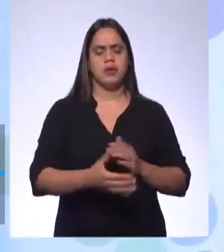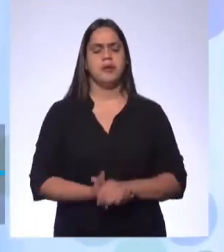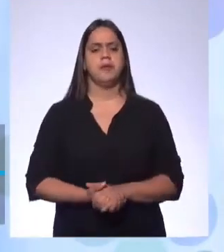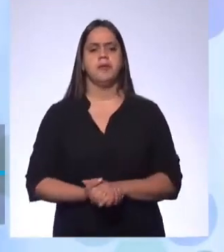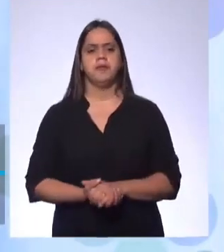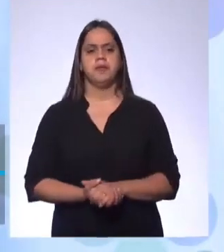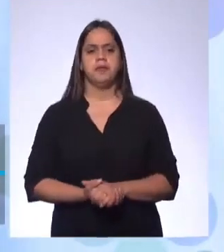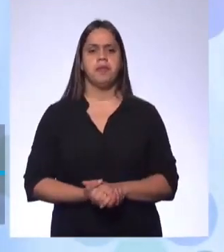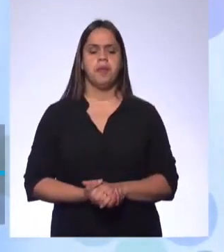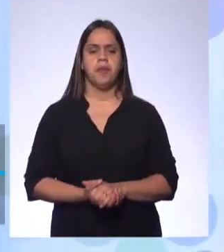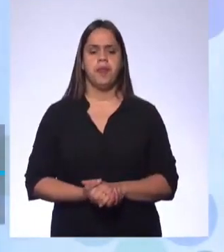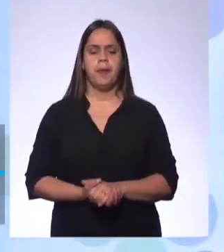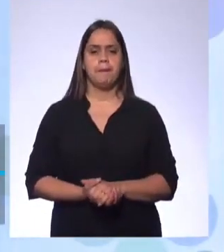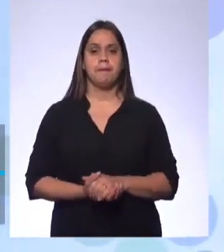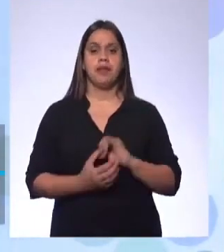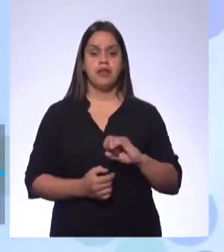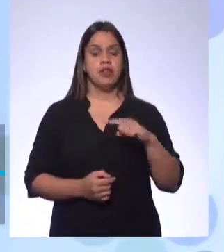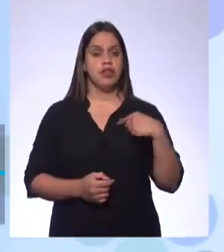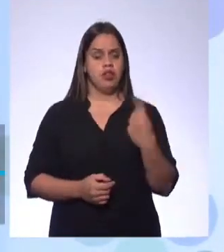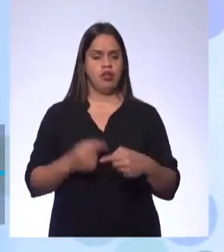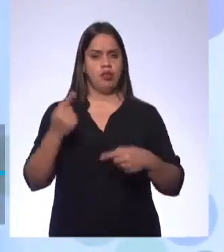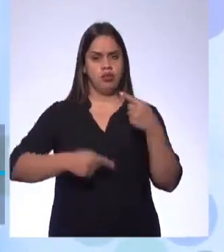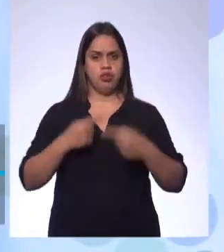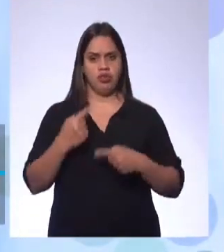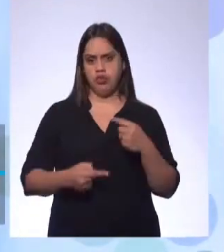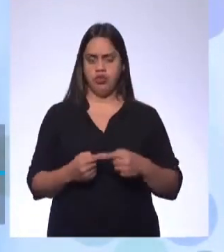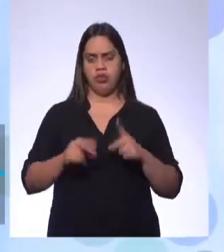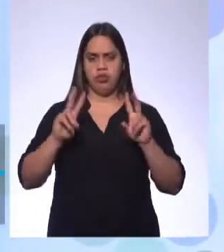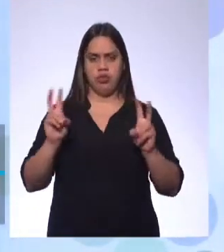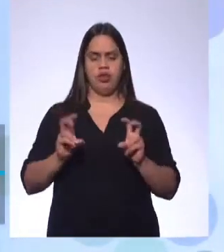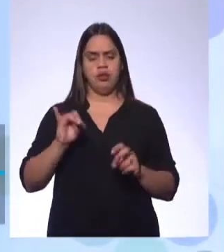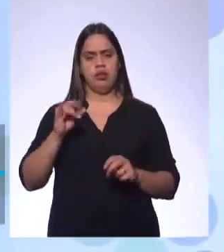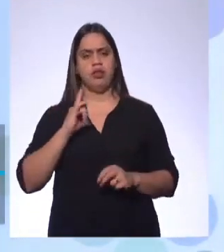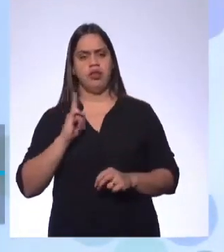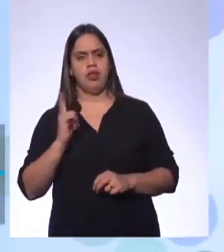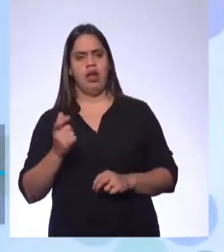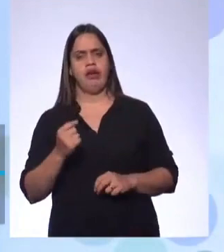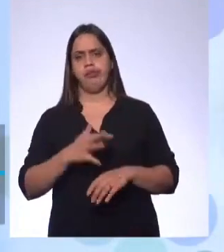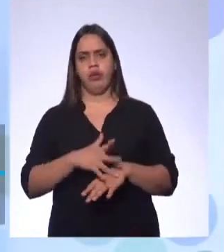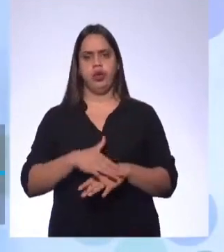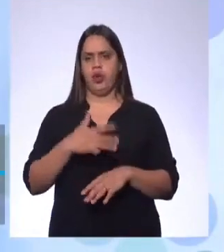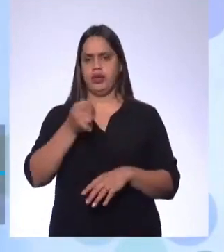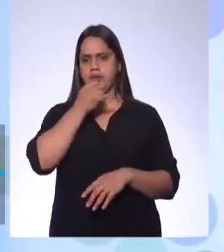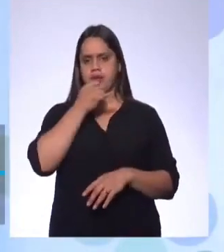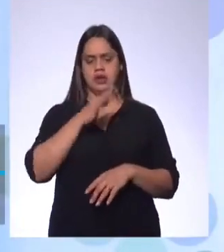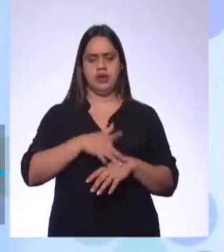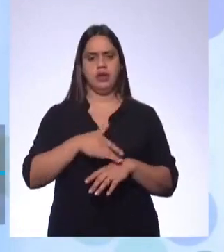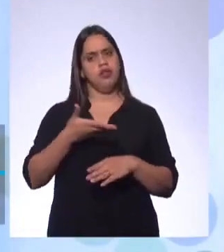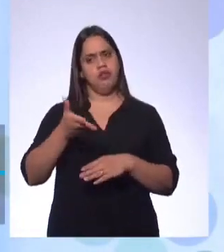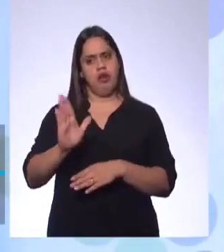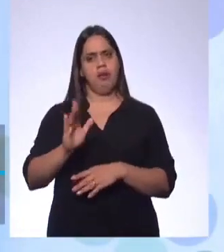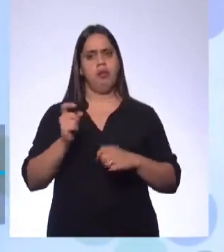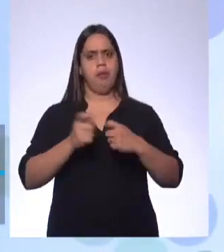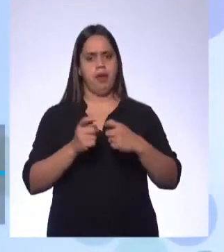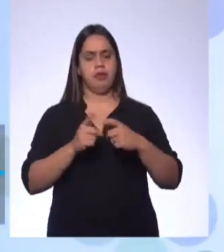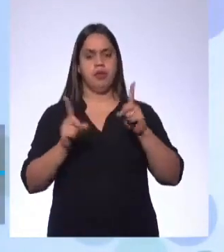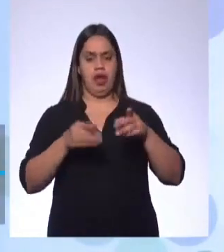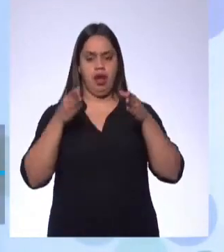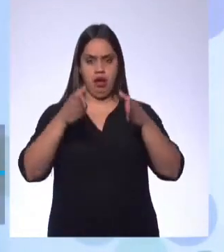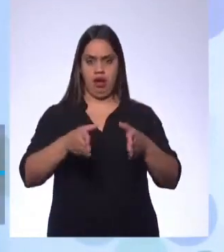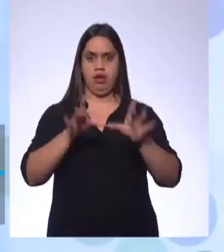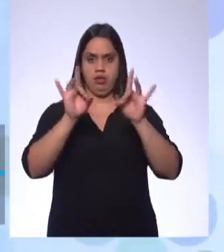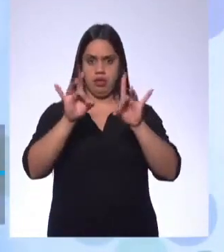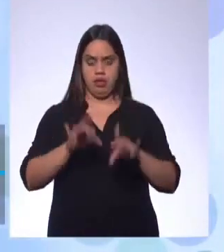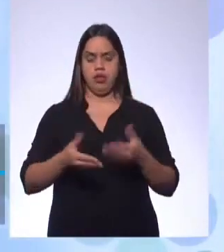Né? Se nós estamos discutindo, né, que se nós temos algum tipo de doença e nós vamos no médico, que é um especialista,